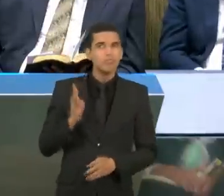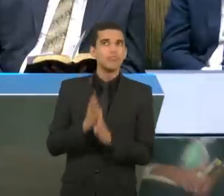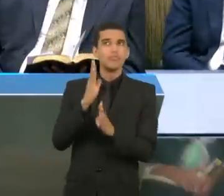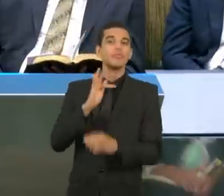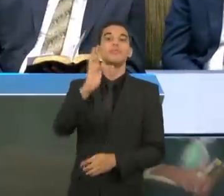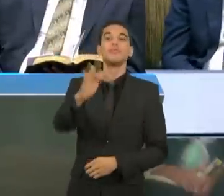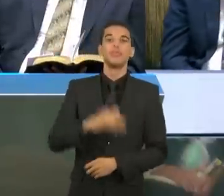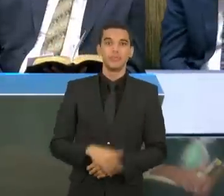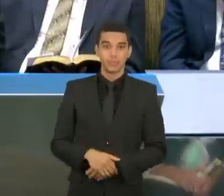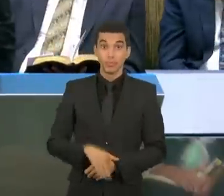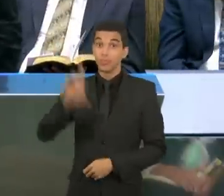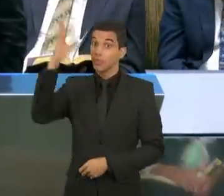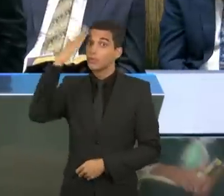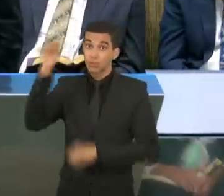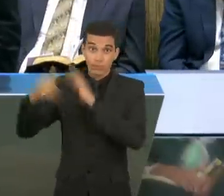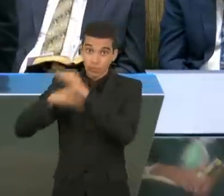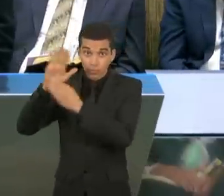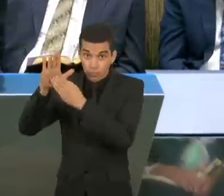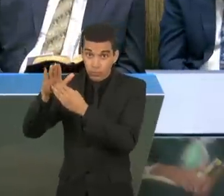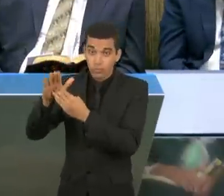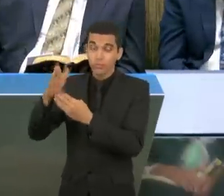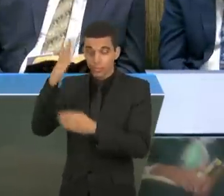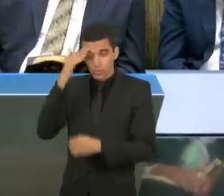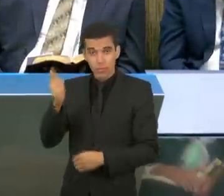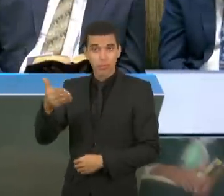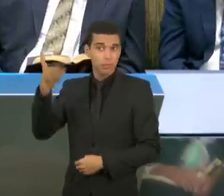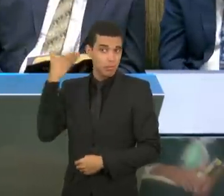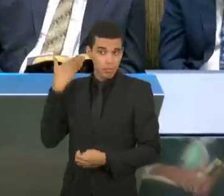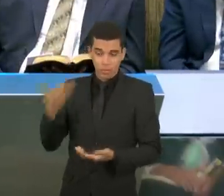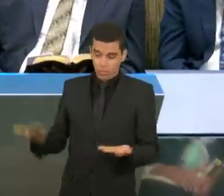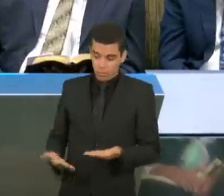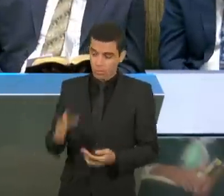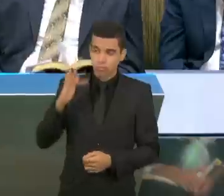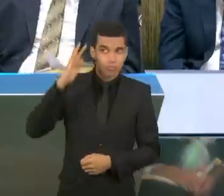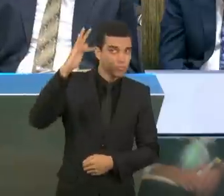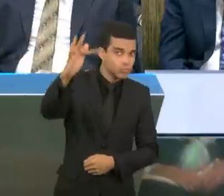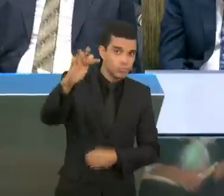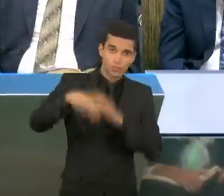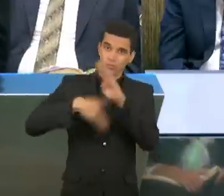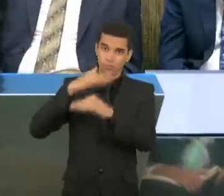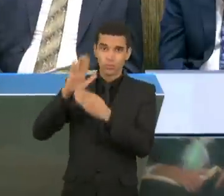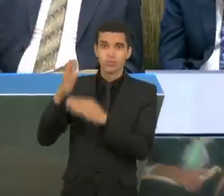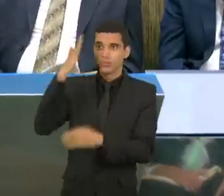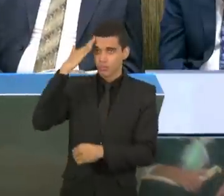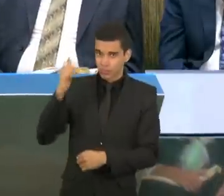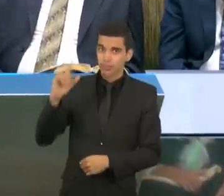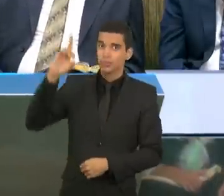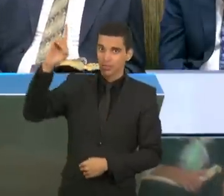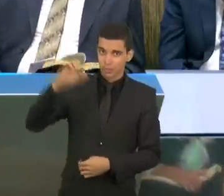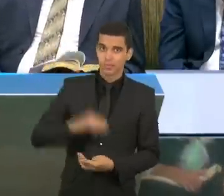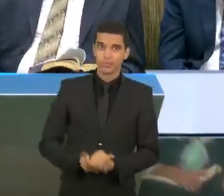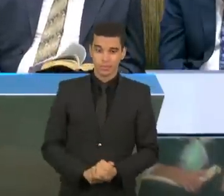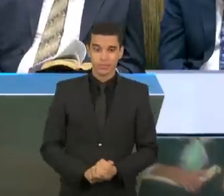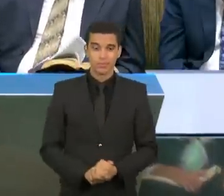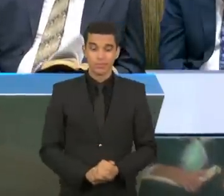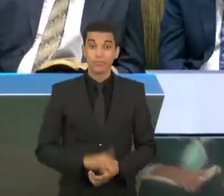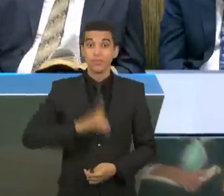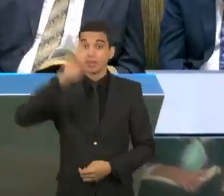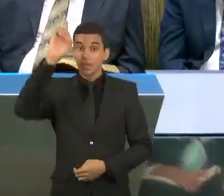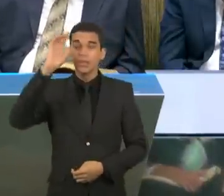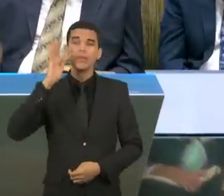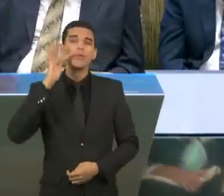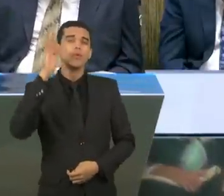A onisciência de Deus. A presciência de Deus. A previsão de